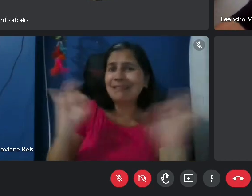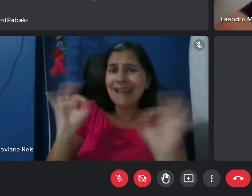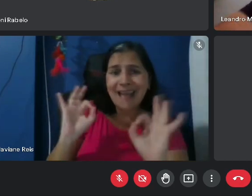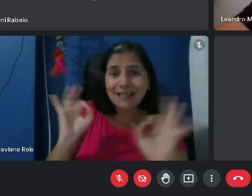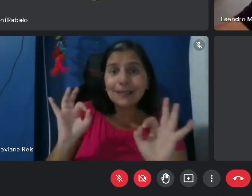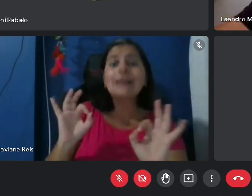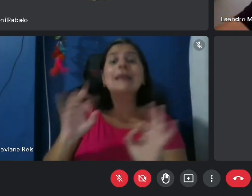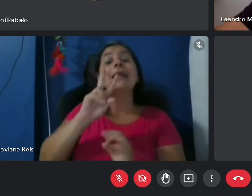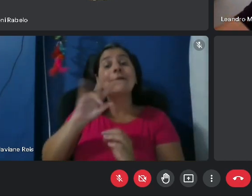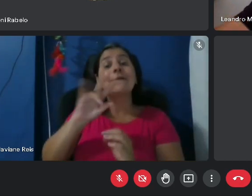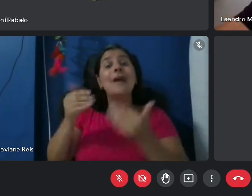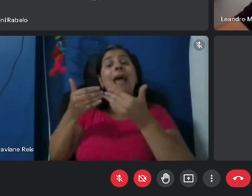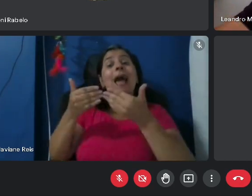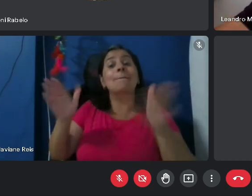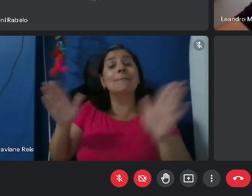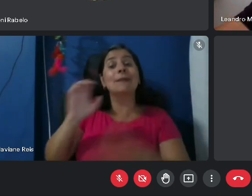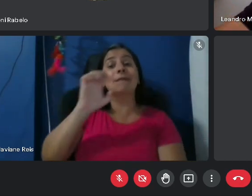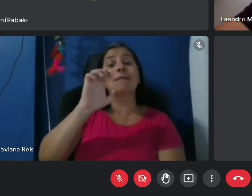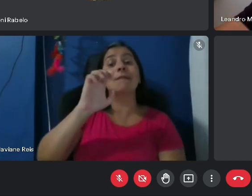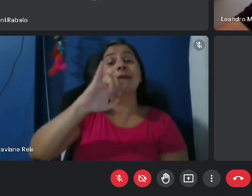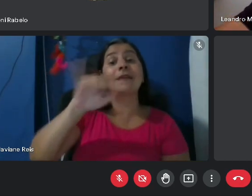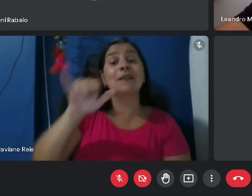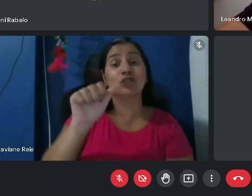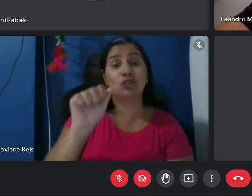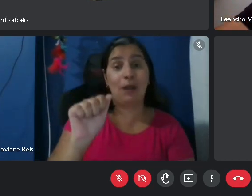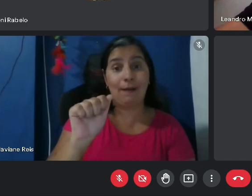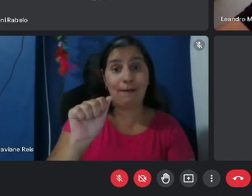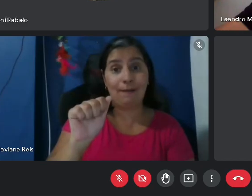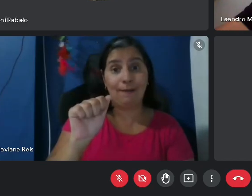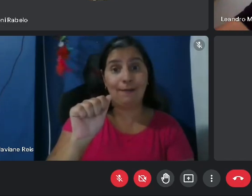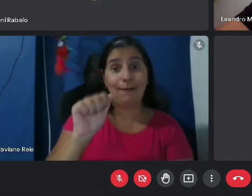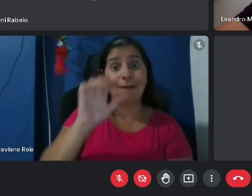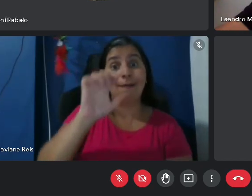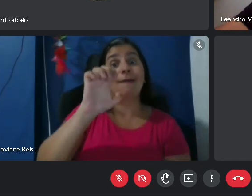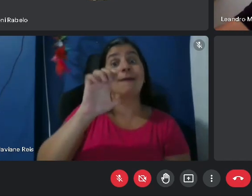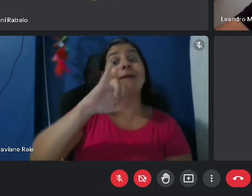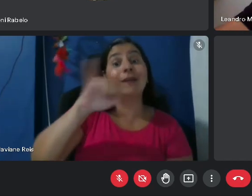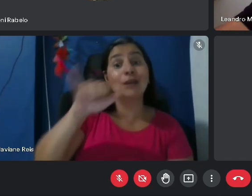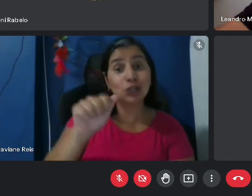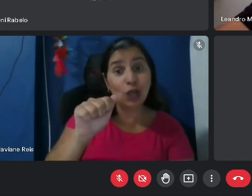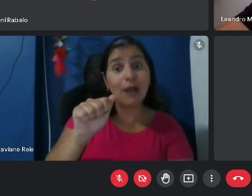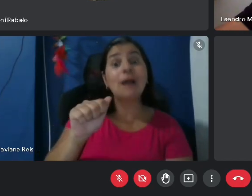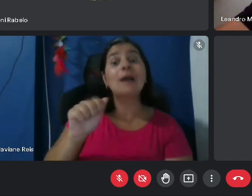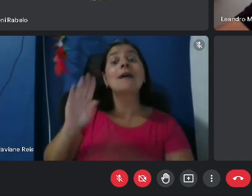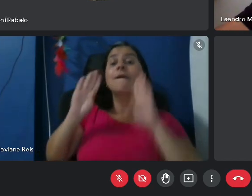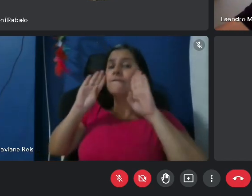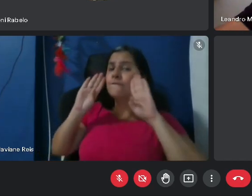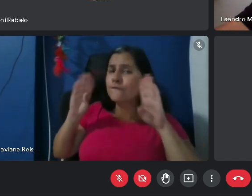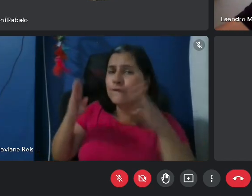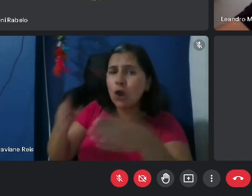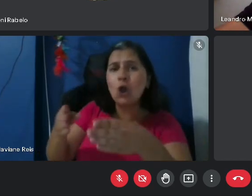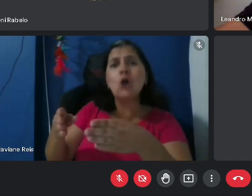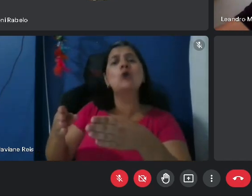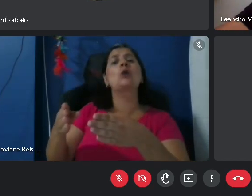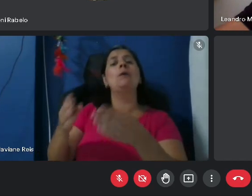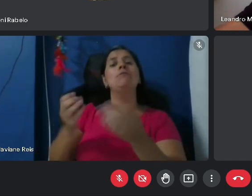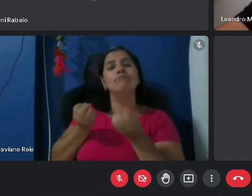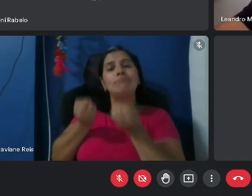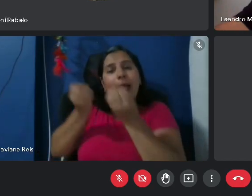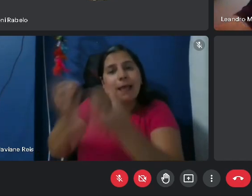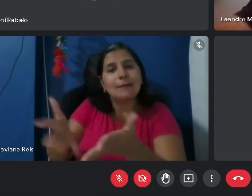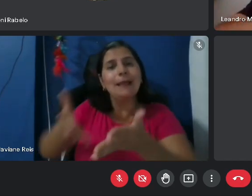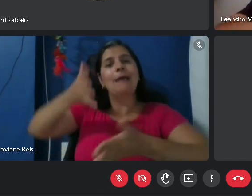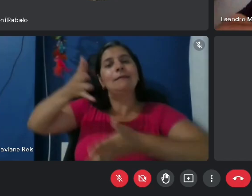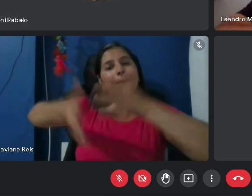escola, né, eles não têm afluência na língua de sinais. Então, eles vão precisar frequentar o EJA, né, como